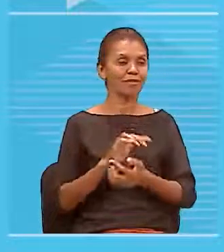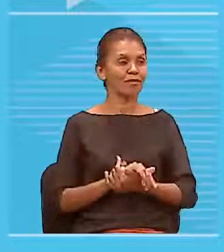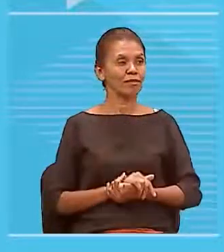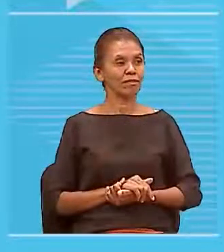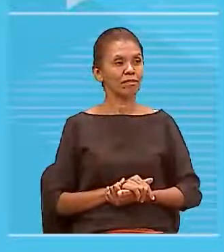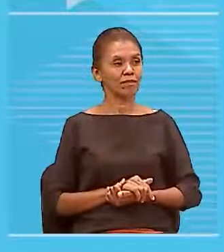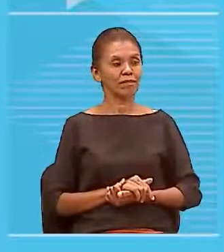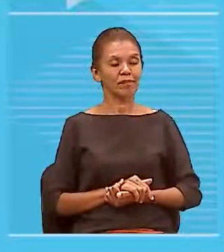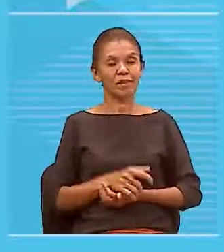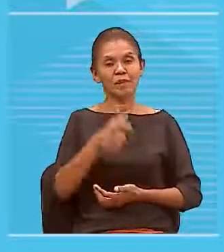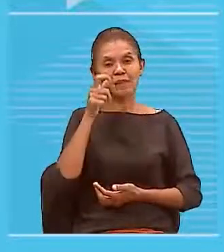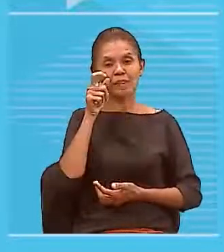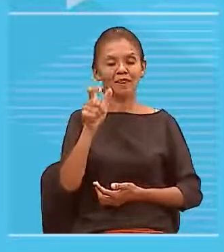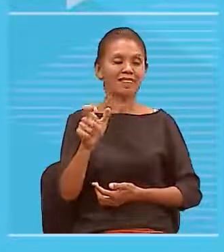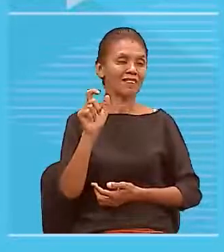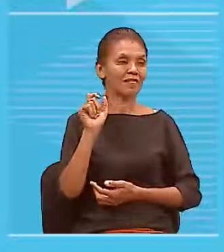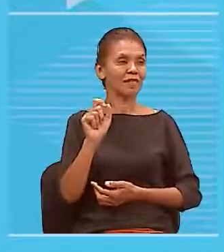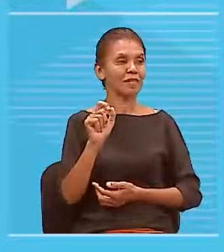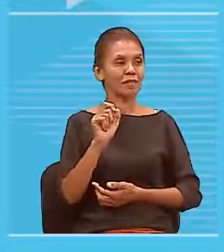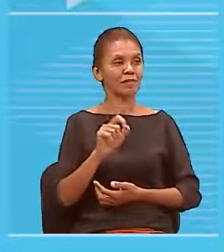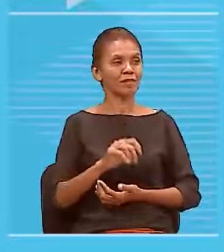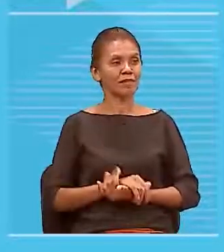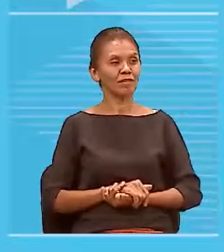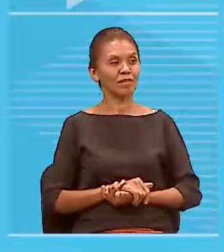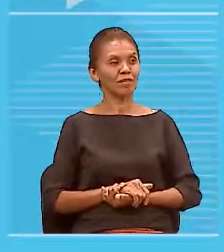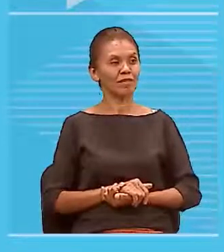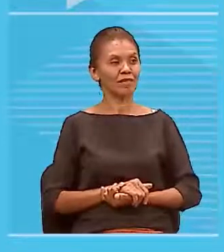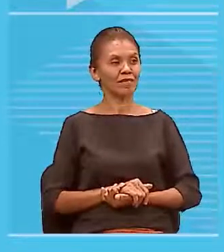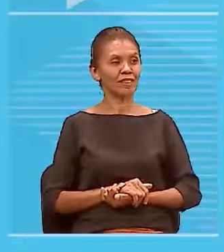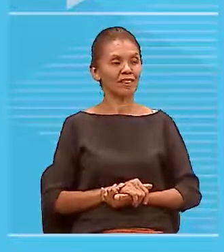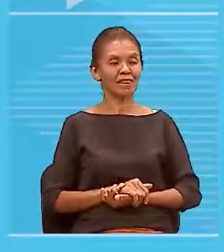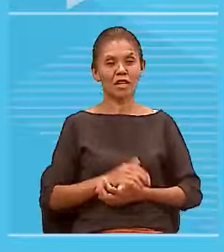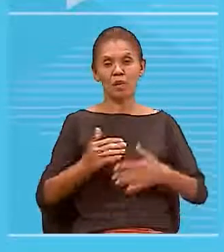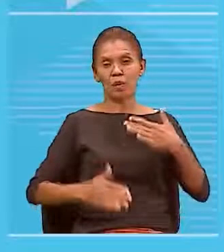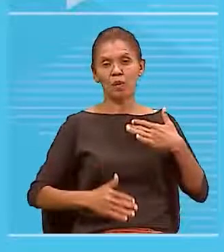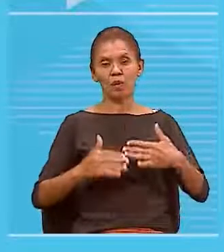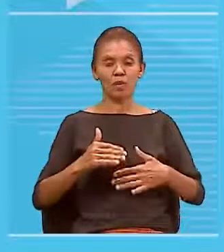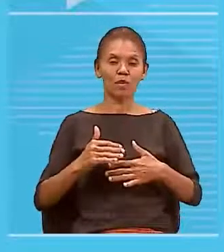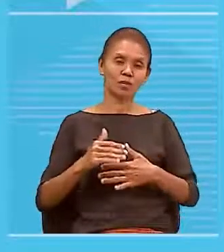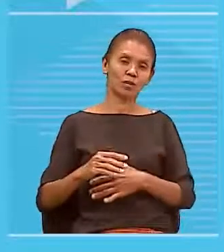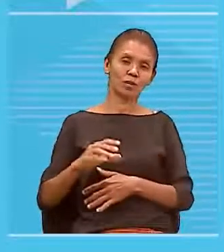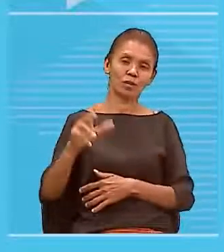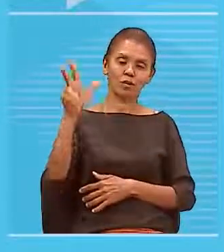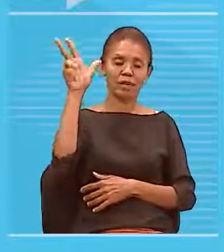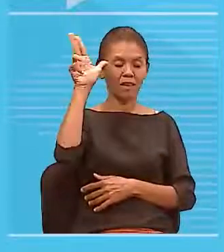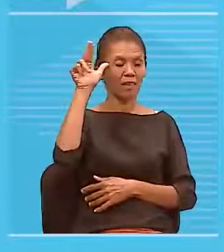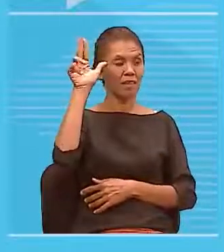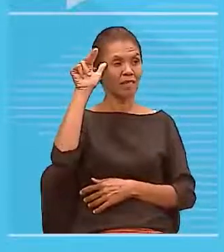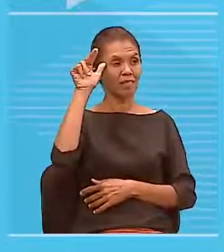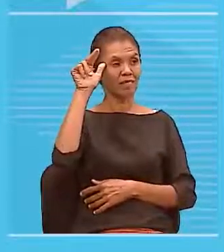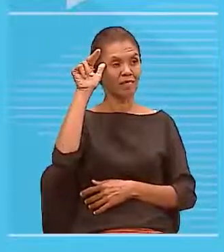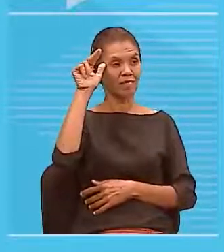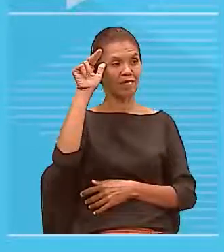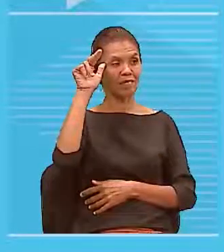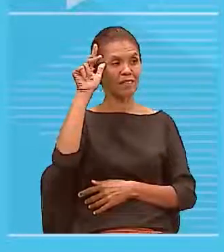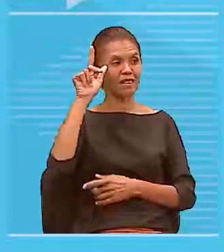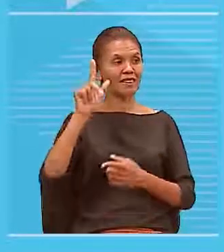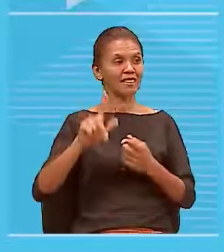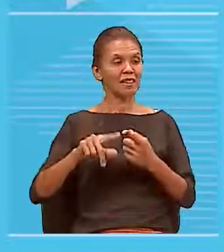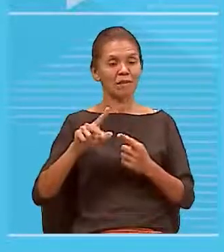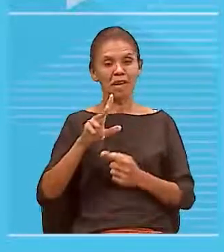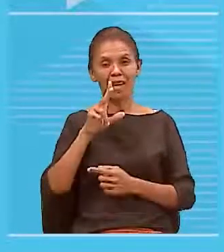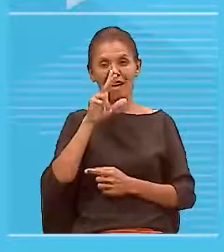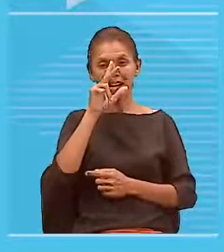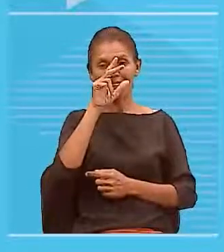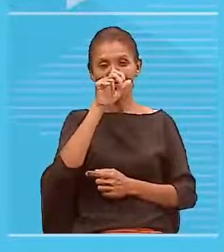é o interessante do burro? É porque ele tem o porte do cavalo. Ele é grande e tem a resistência do